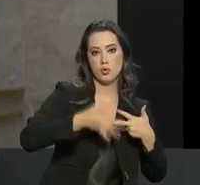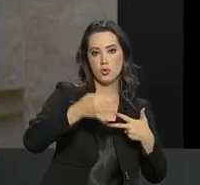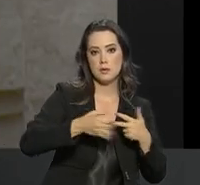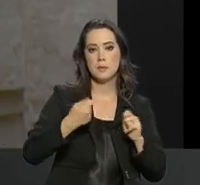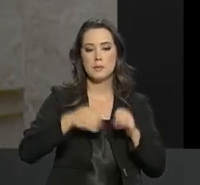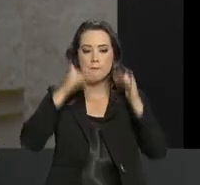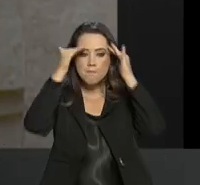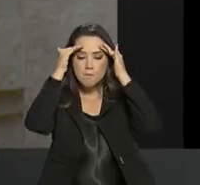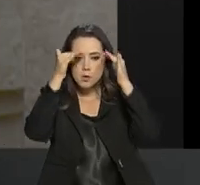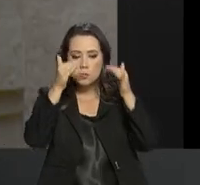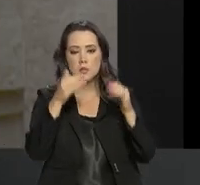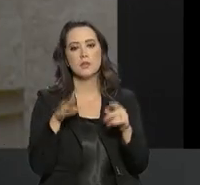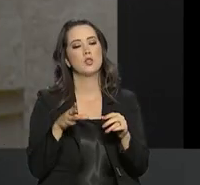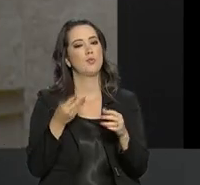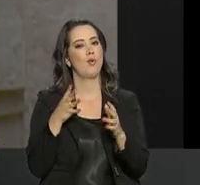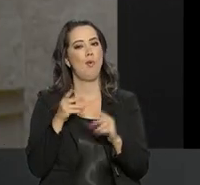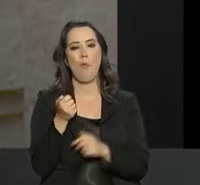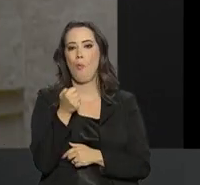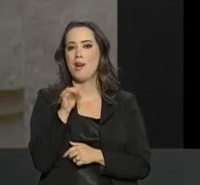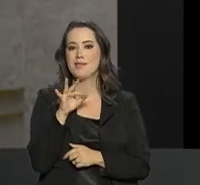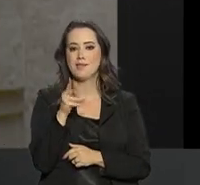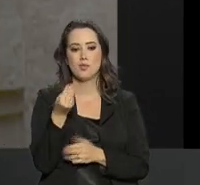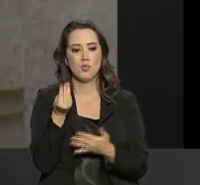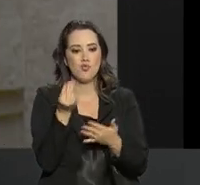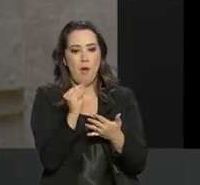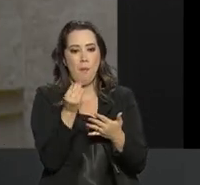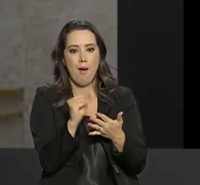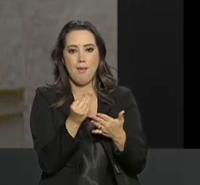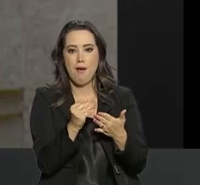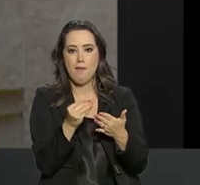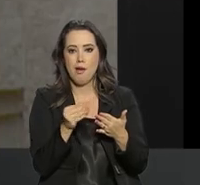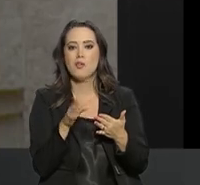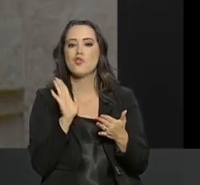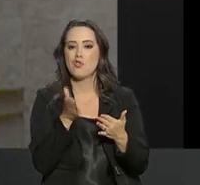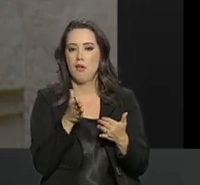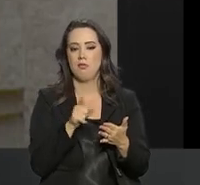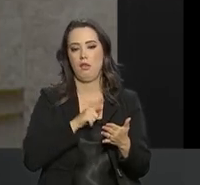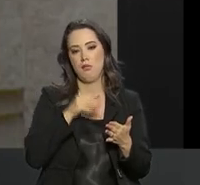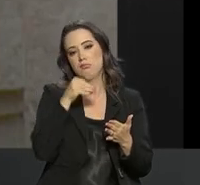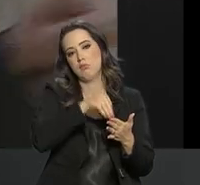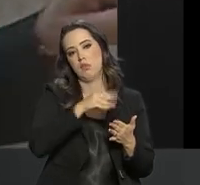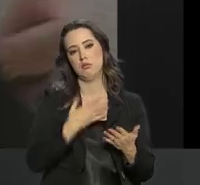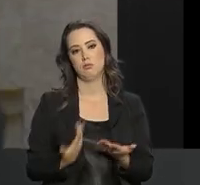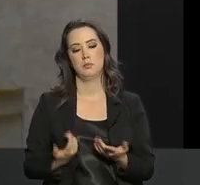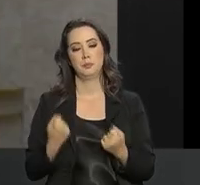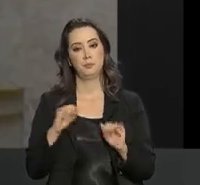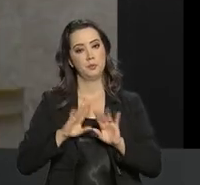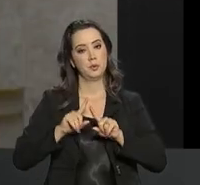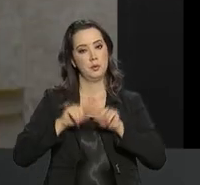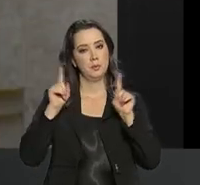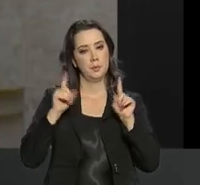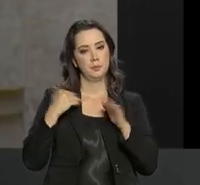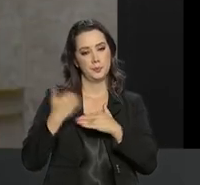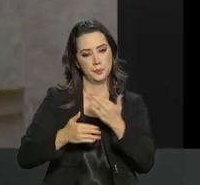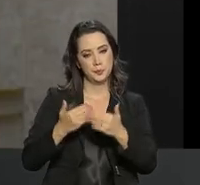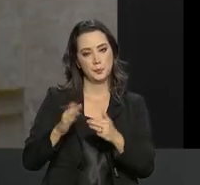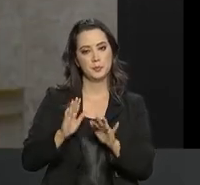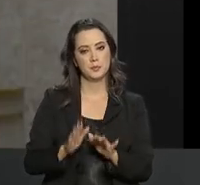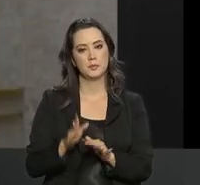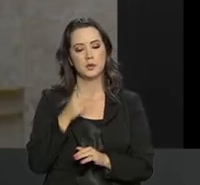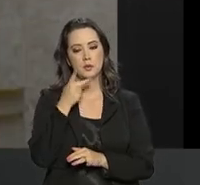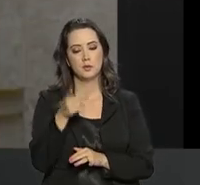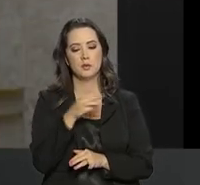porque quase tudo está literalmente expressado no texto constitucional. Mas, sem embargo disso, como salientou o